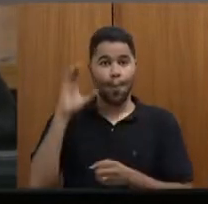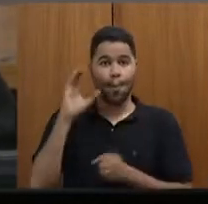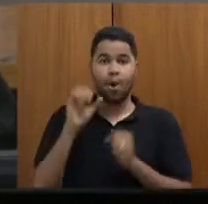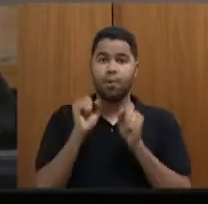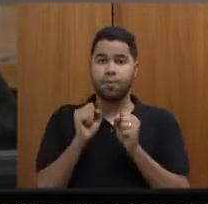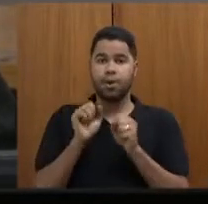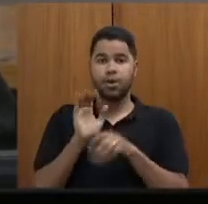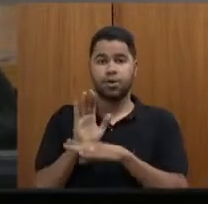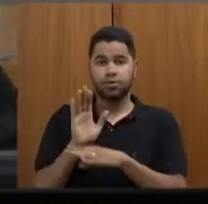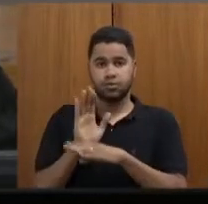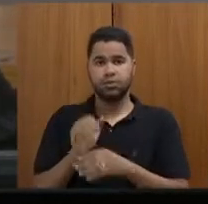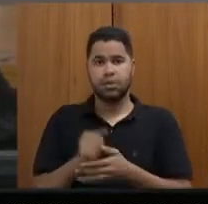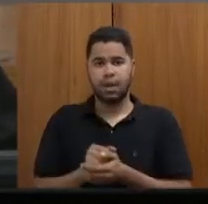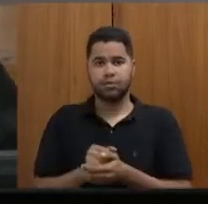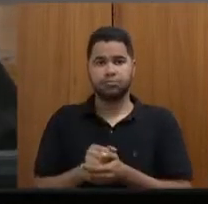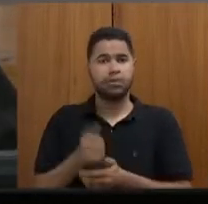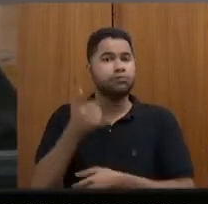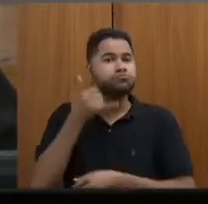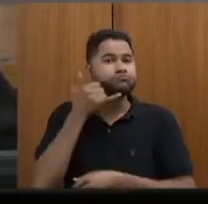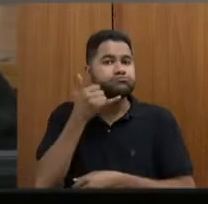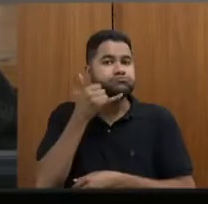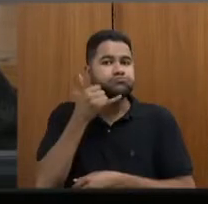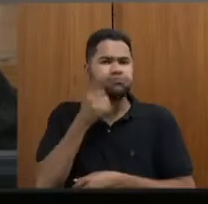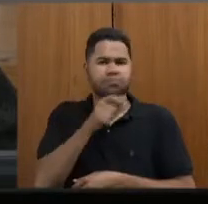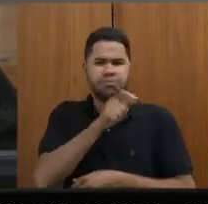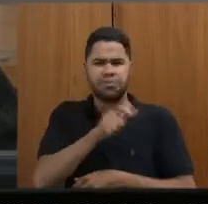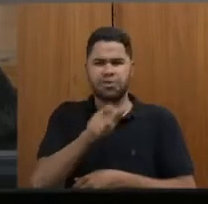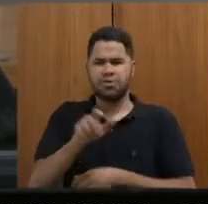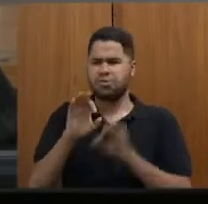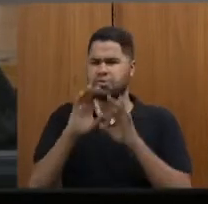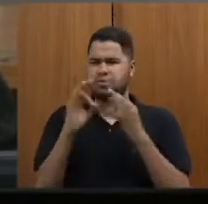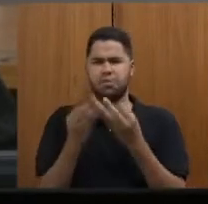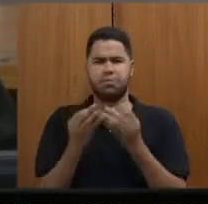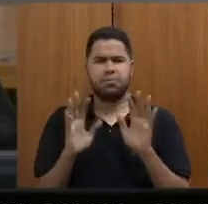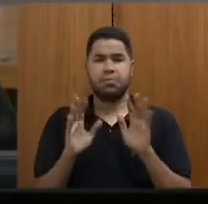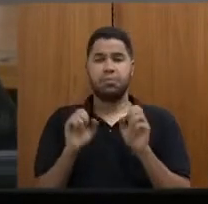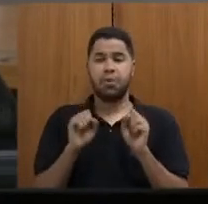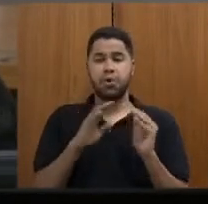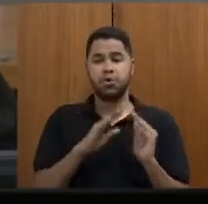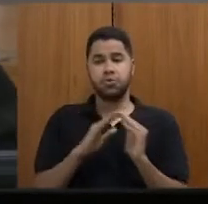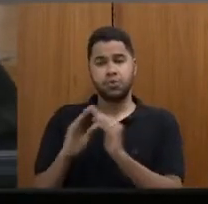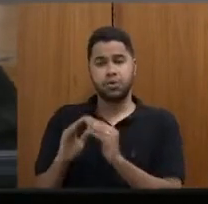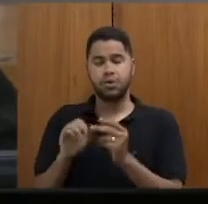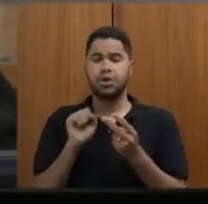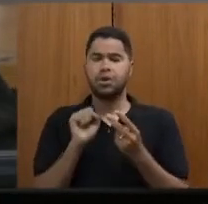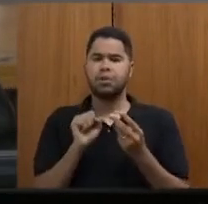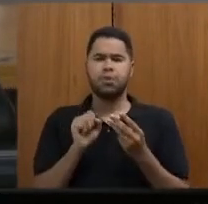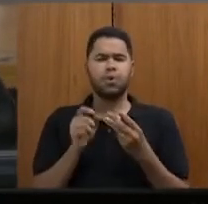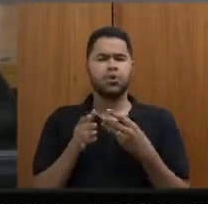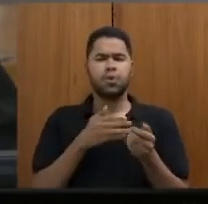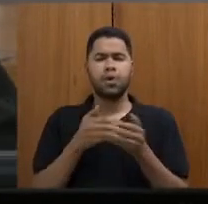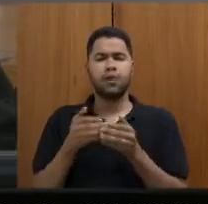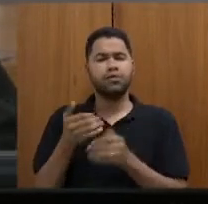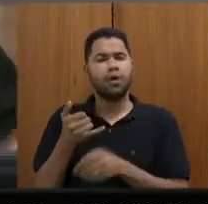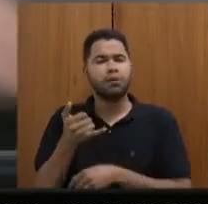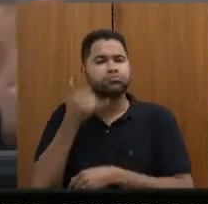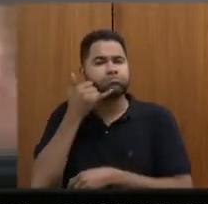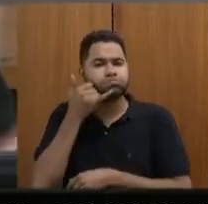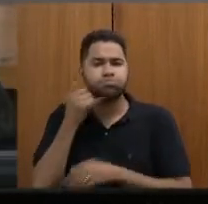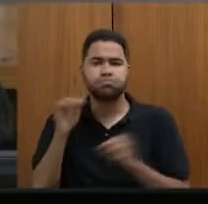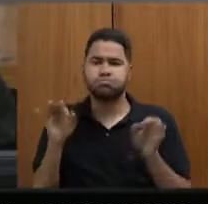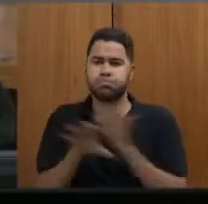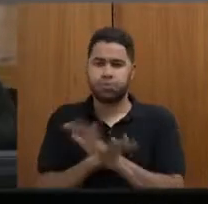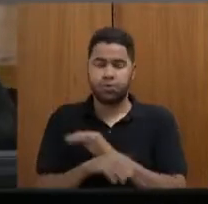salvar muita gente. Isso não precisa ser pessoas da família, pode ser uma vizinha, pode ser qualquer pessoa. Então,